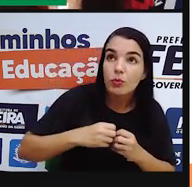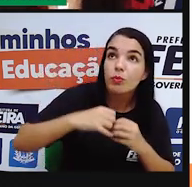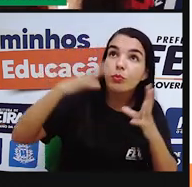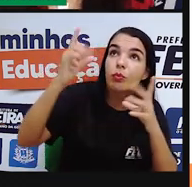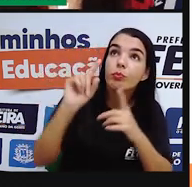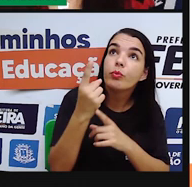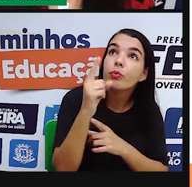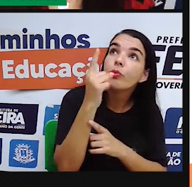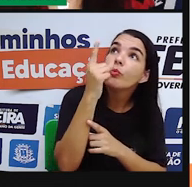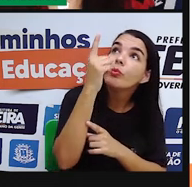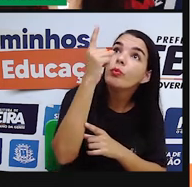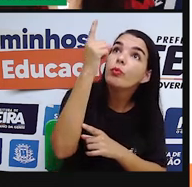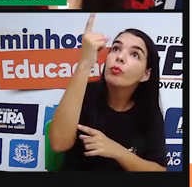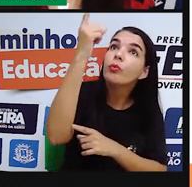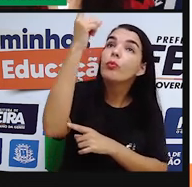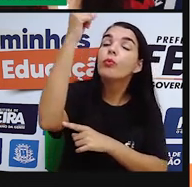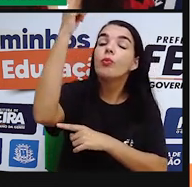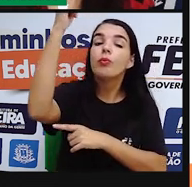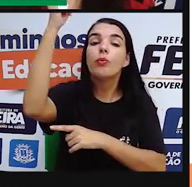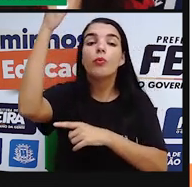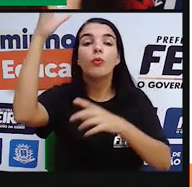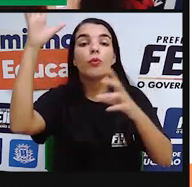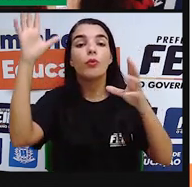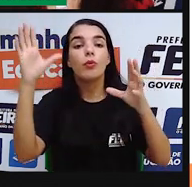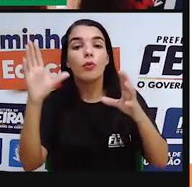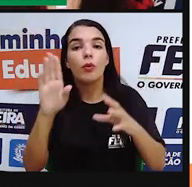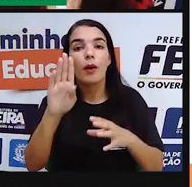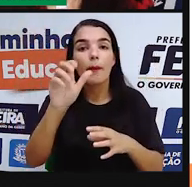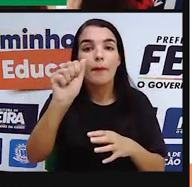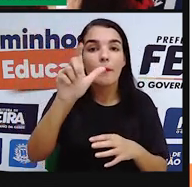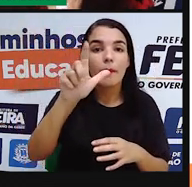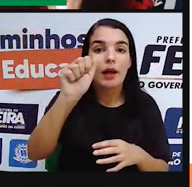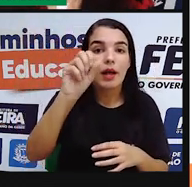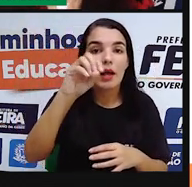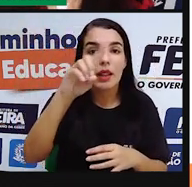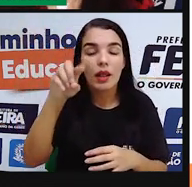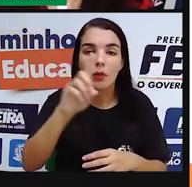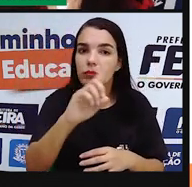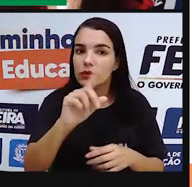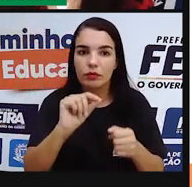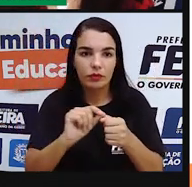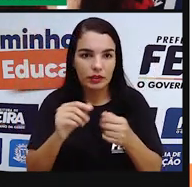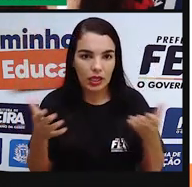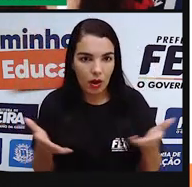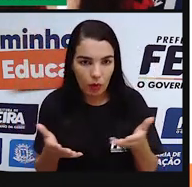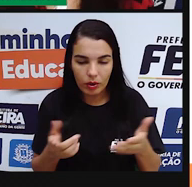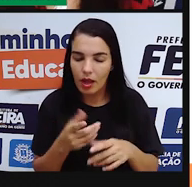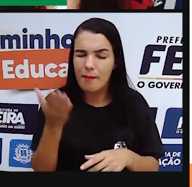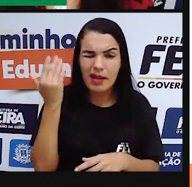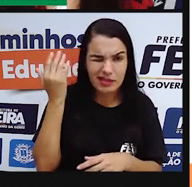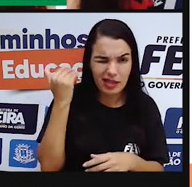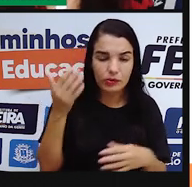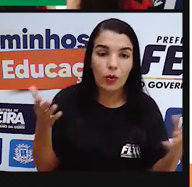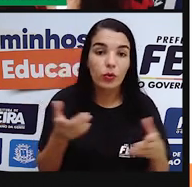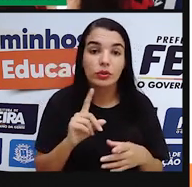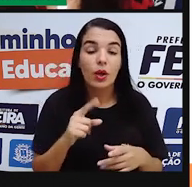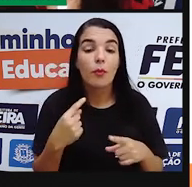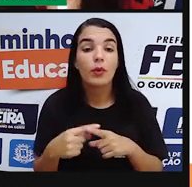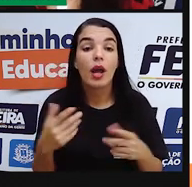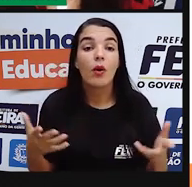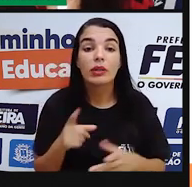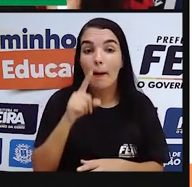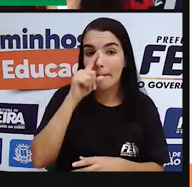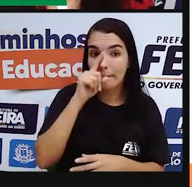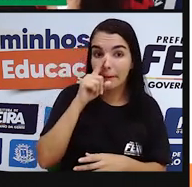soltavam no céu em período de São João. Hoje já não se faz mais isso, porque esses balões eles vêm provocando